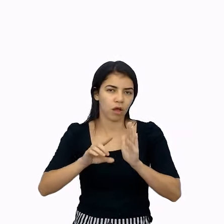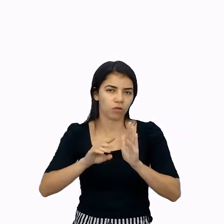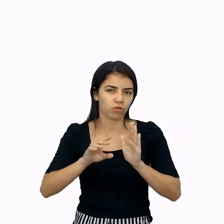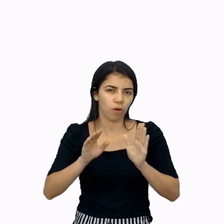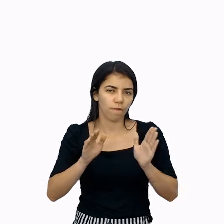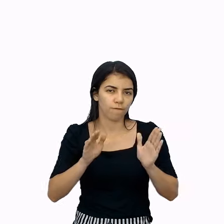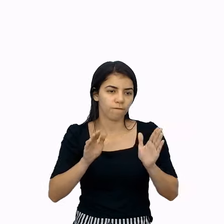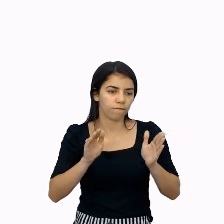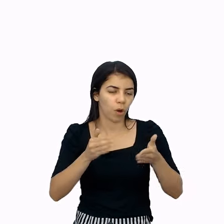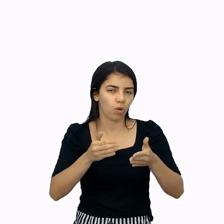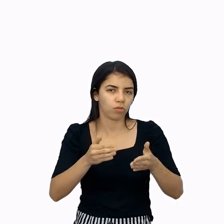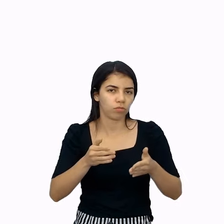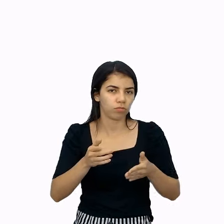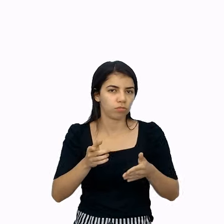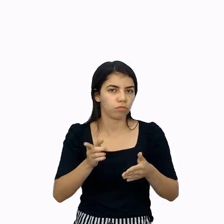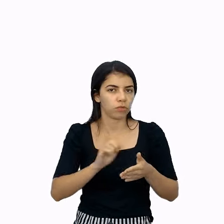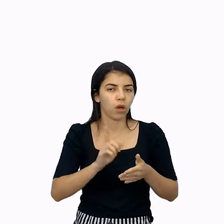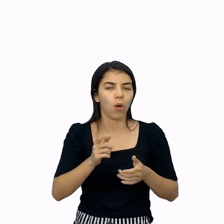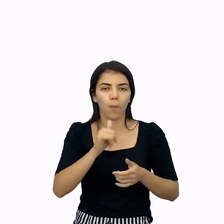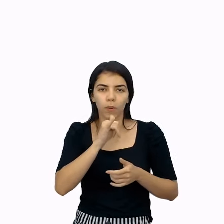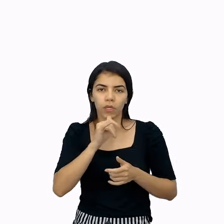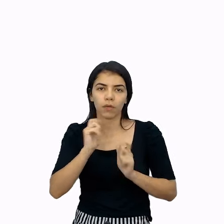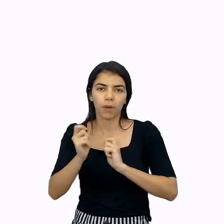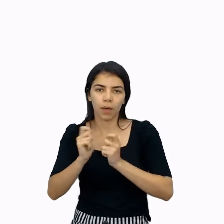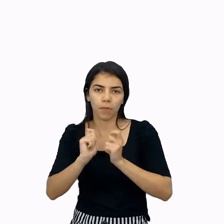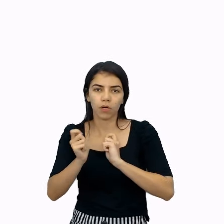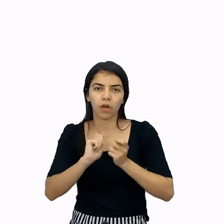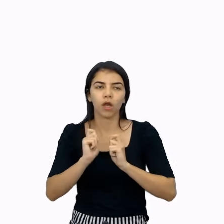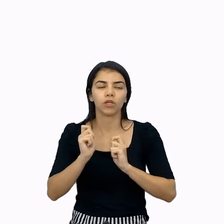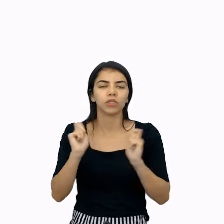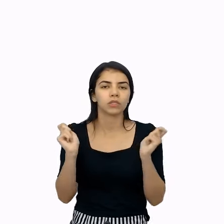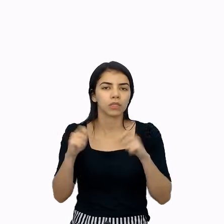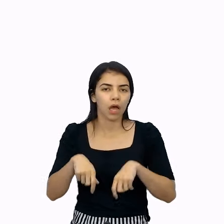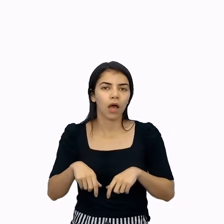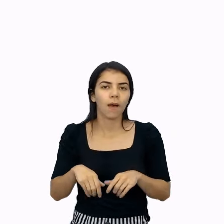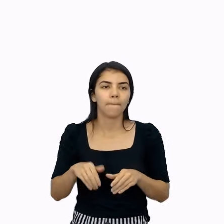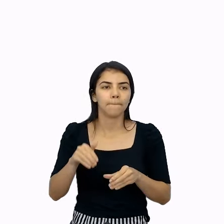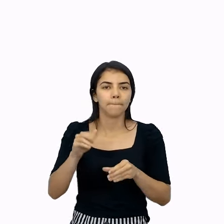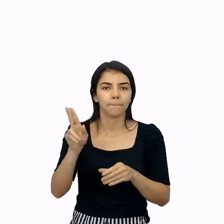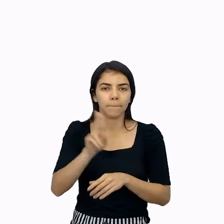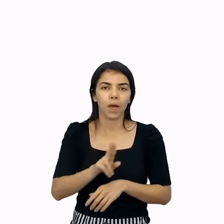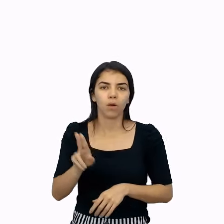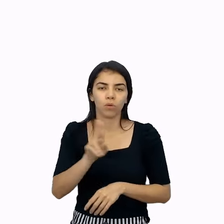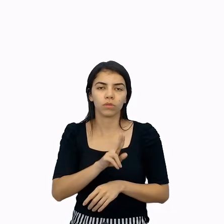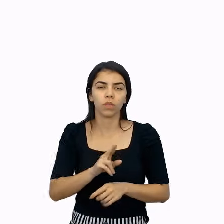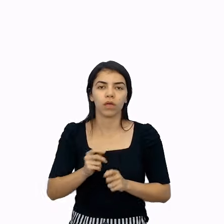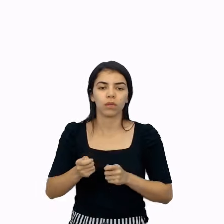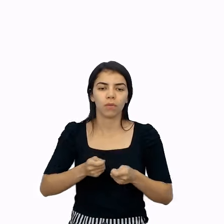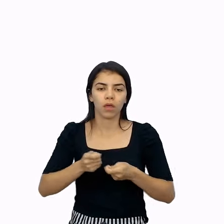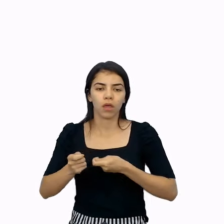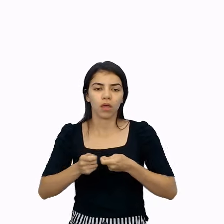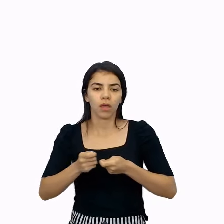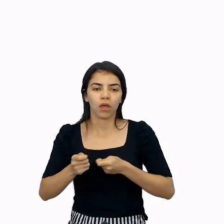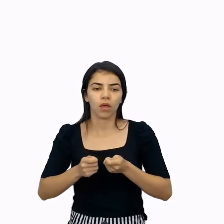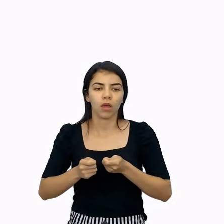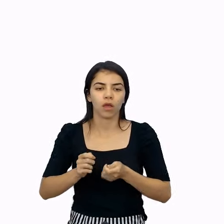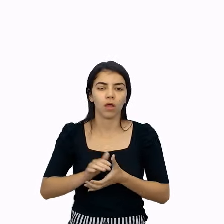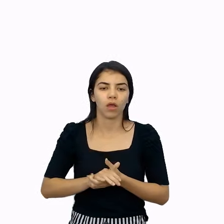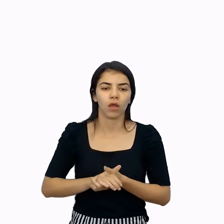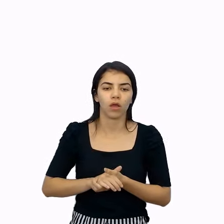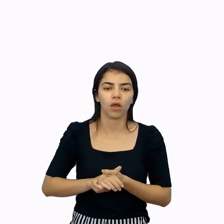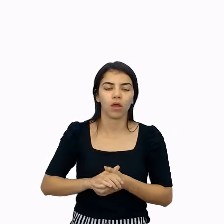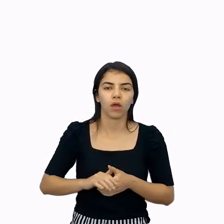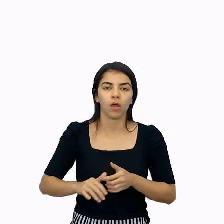único agrupamento. A reportagem, por exemplo, ela pode também inserir-se nos domínios da argumentação. Então, não